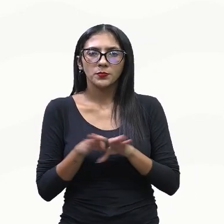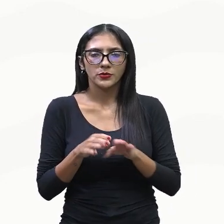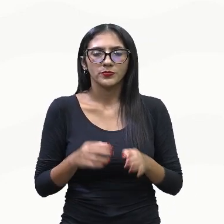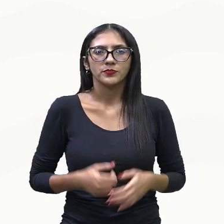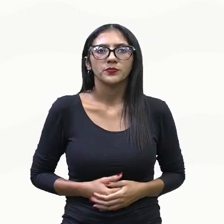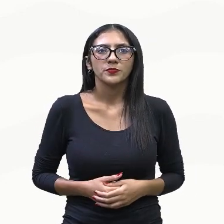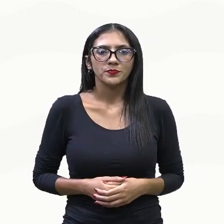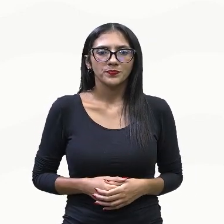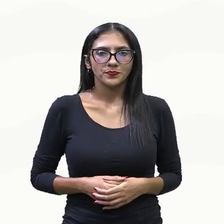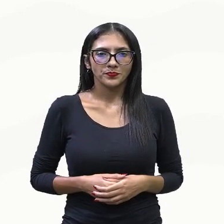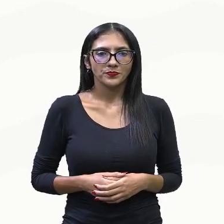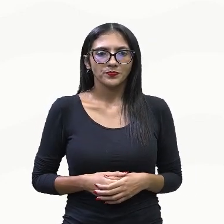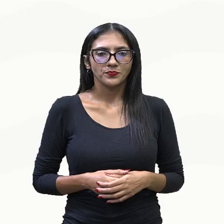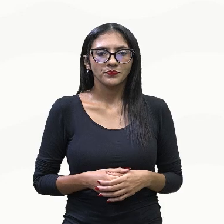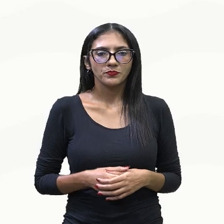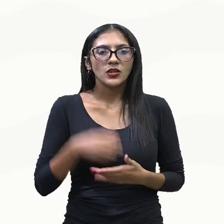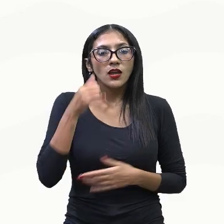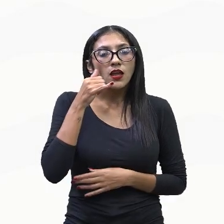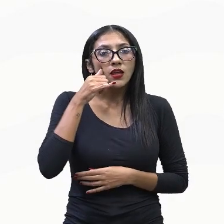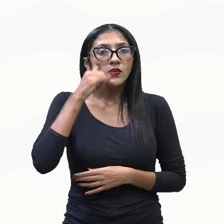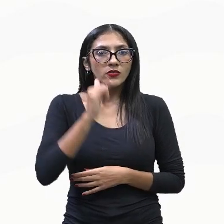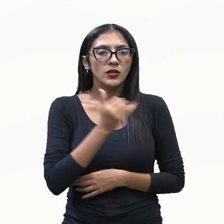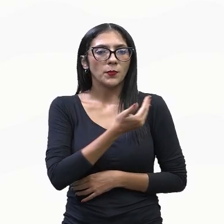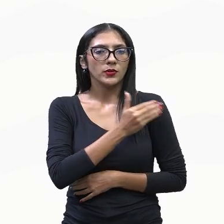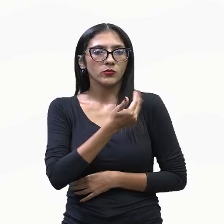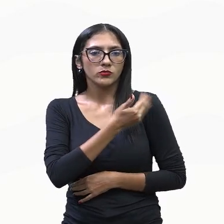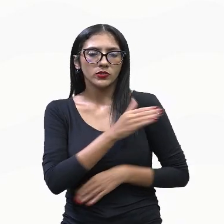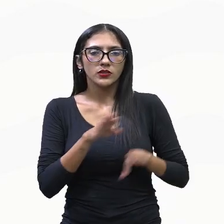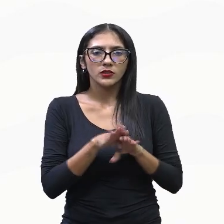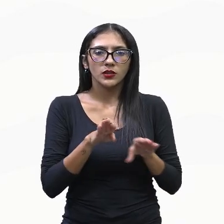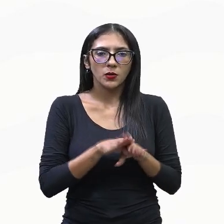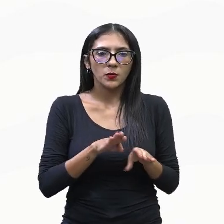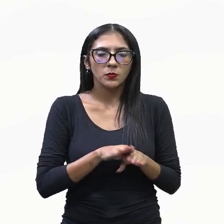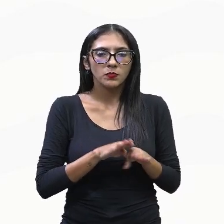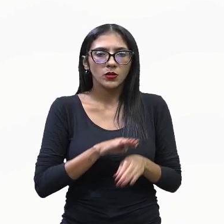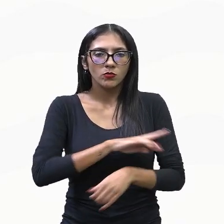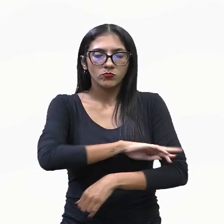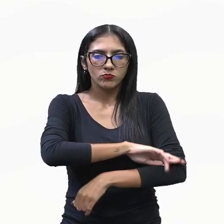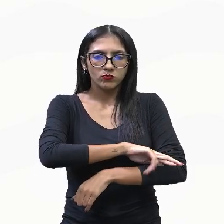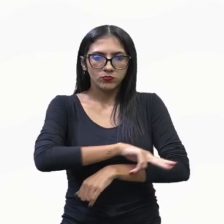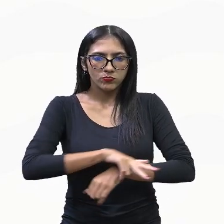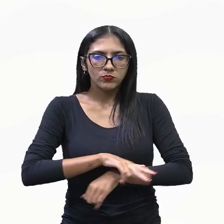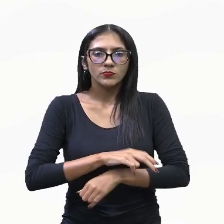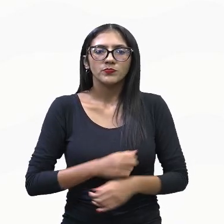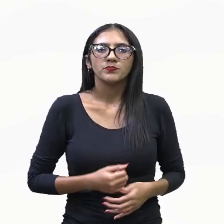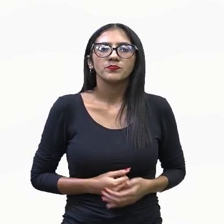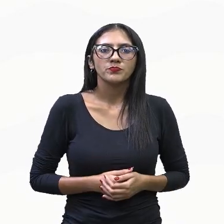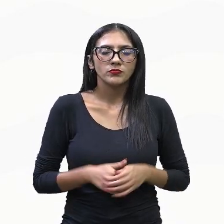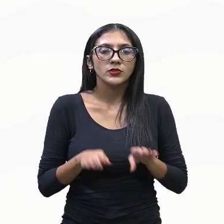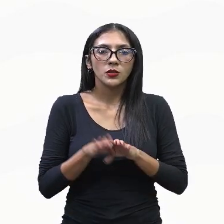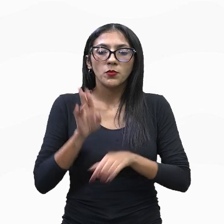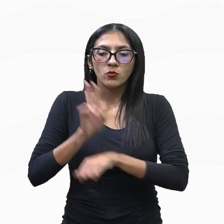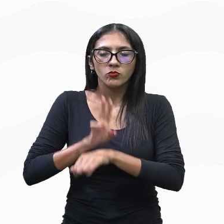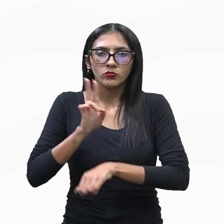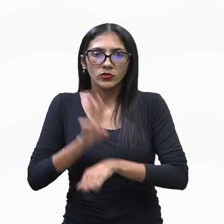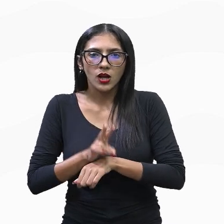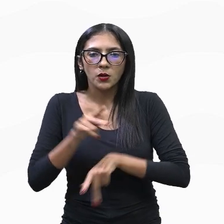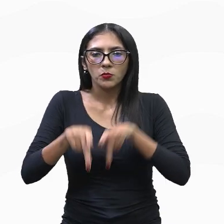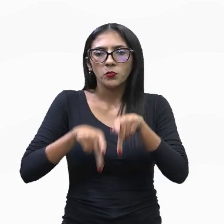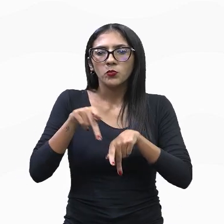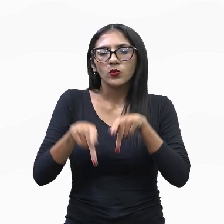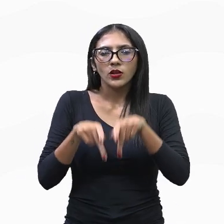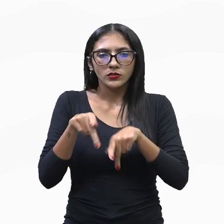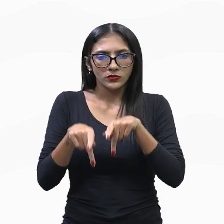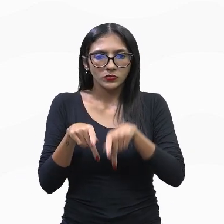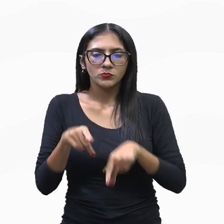pouco. Combater o preconceito e a discriminação, proteger as populações vulneráveis e exigir